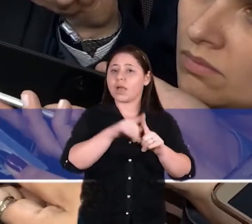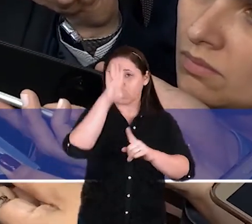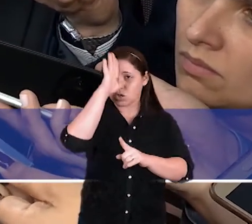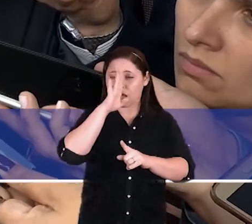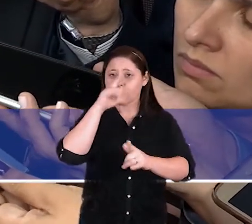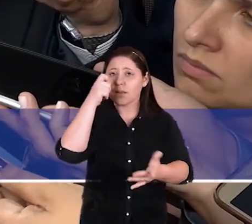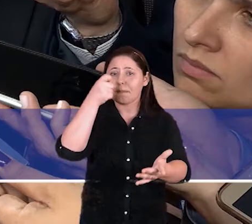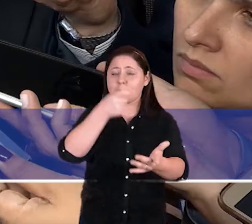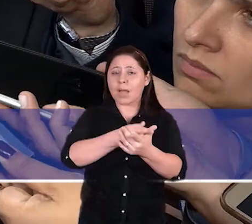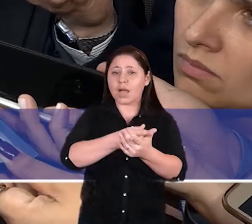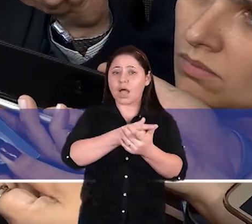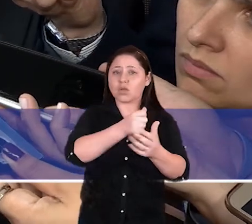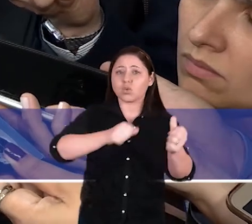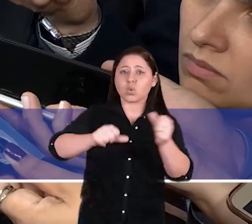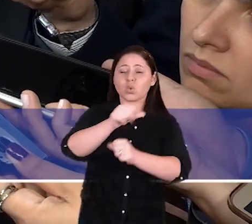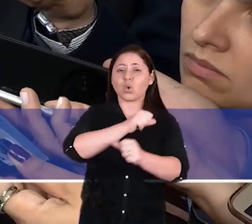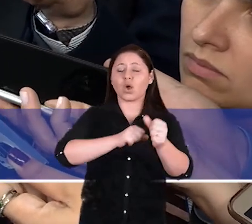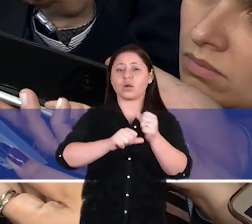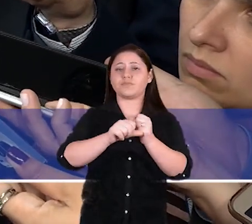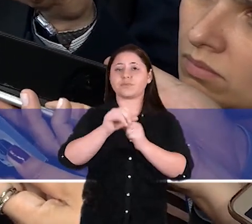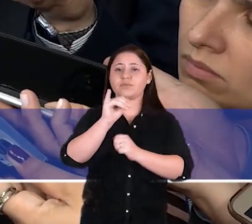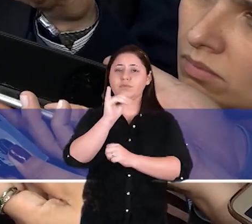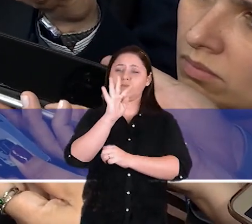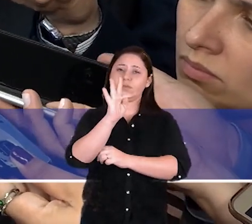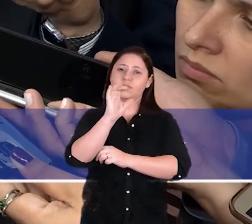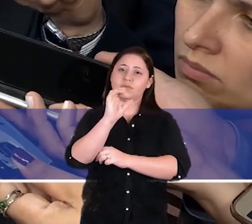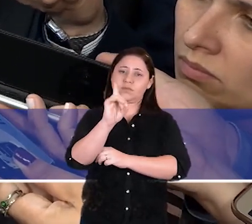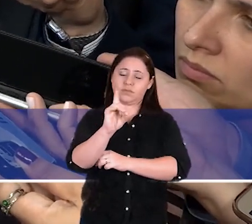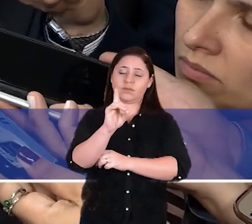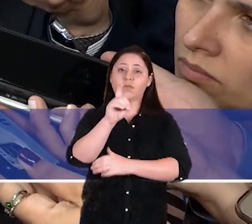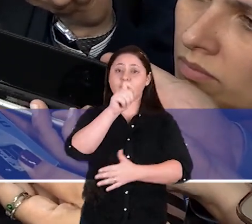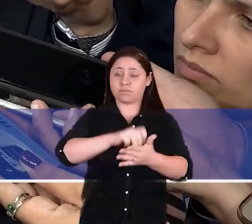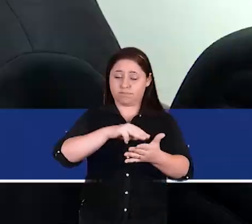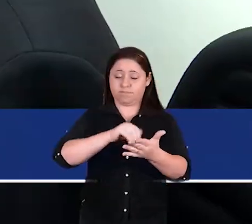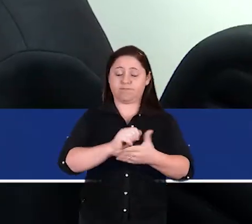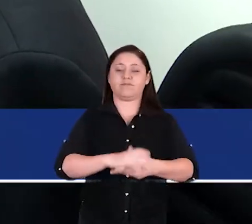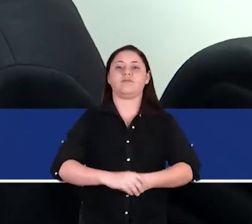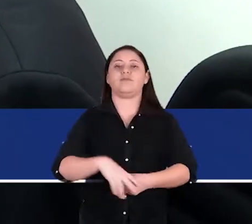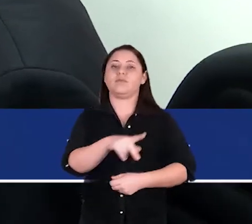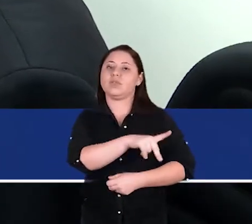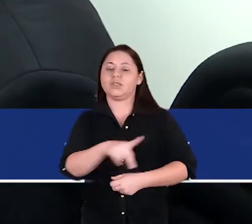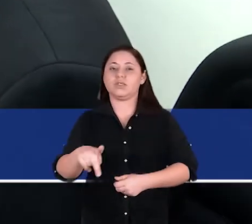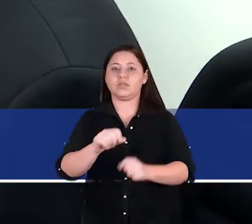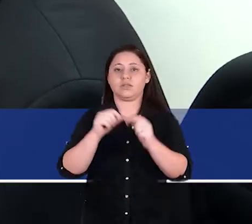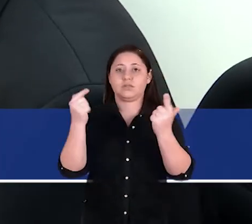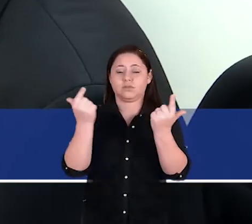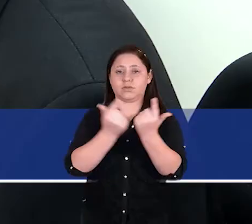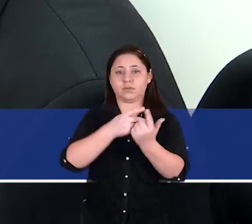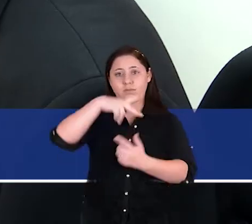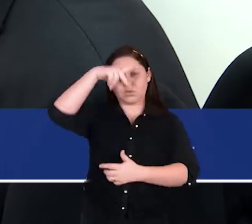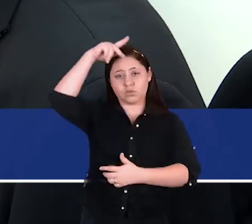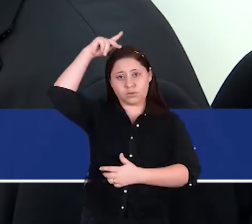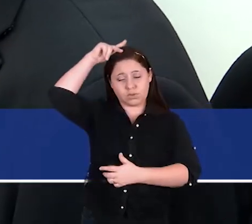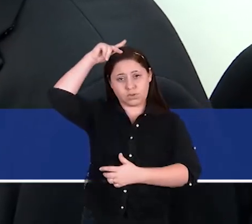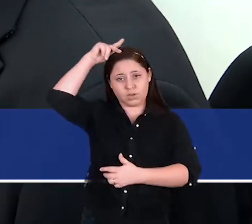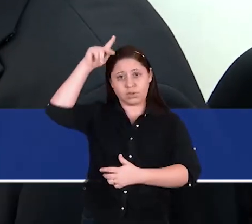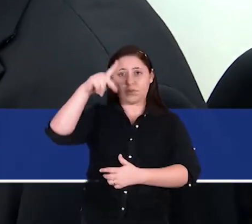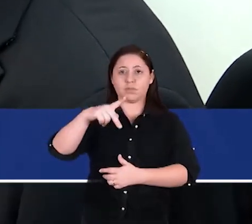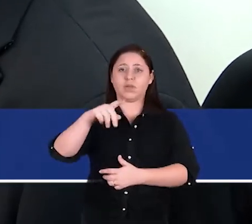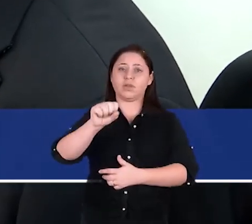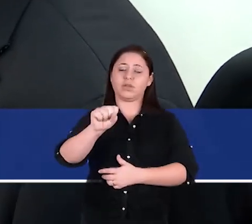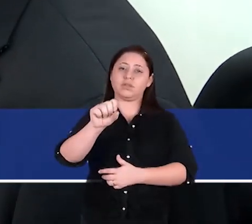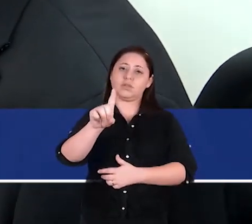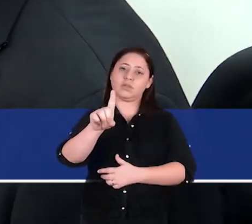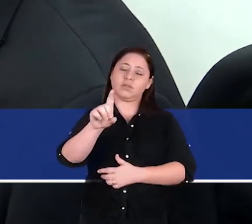isento do pagamento do imposto de transmissão para estimular a escriturar. O presidente da Assembleia Legislativa, deputado